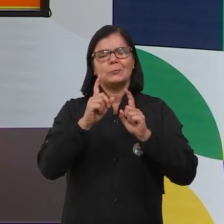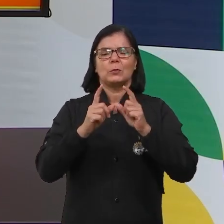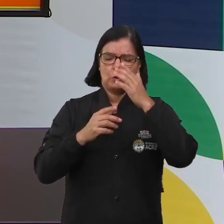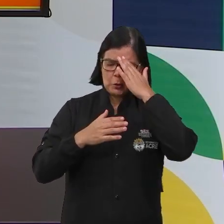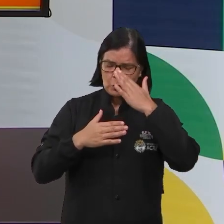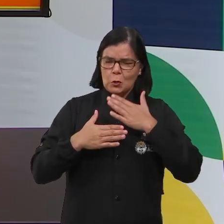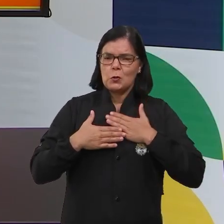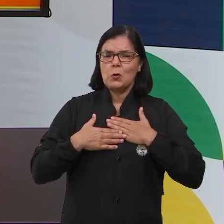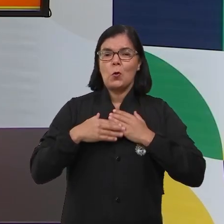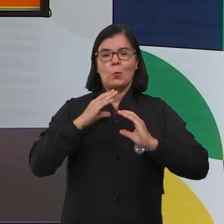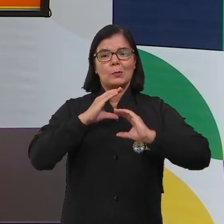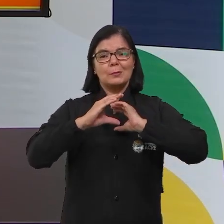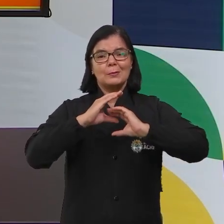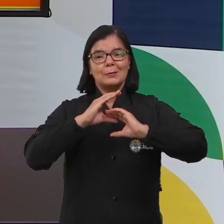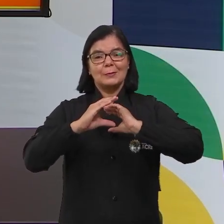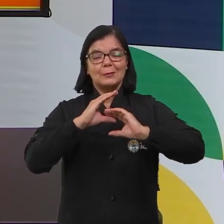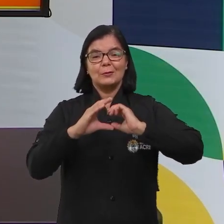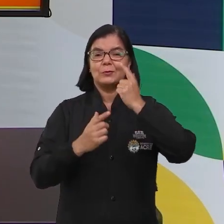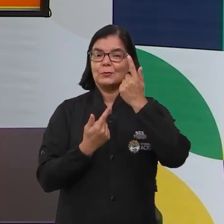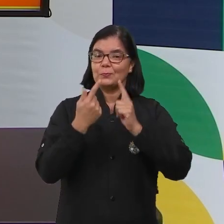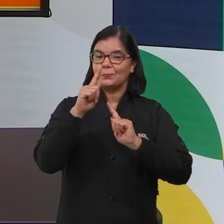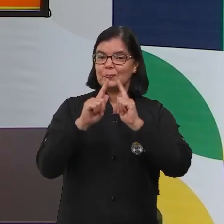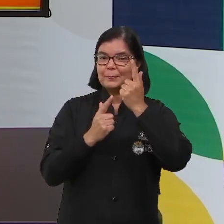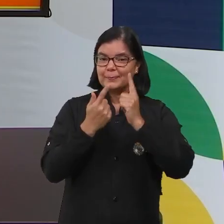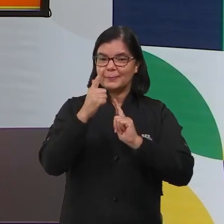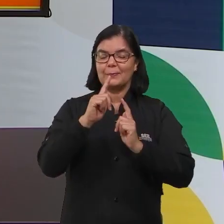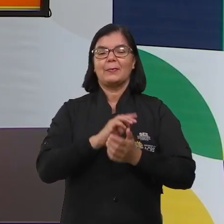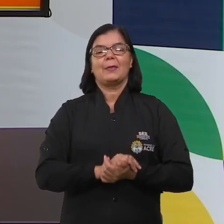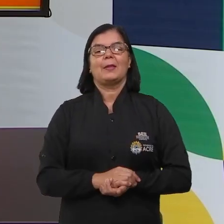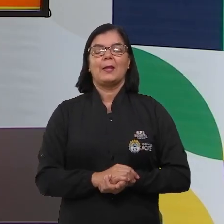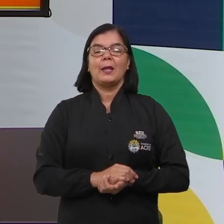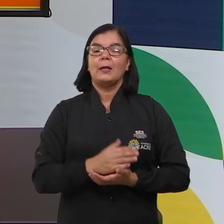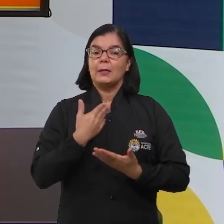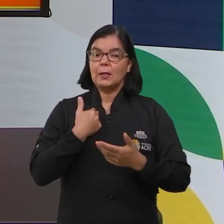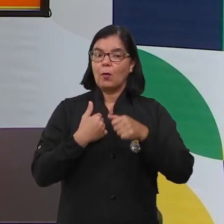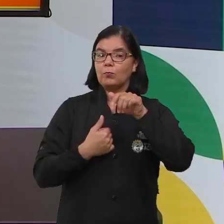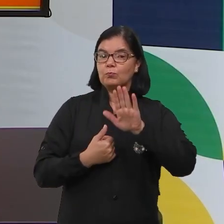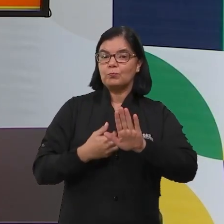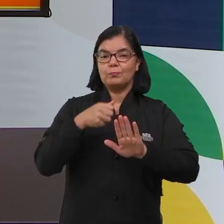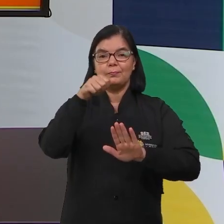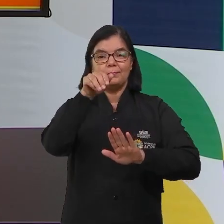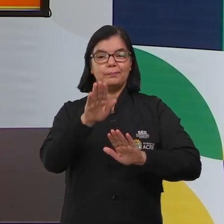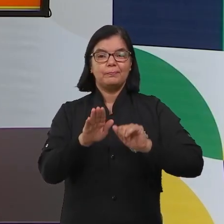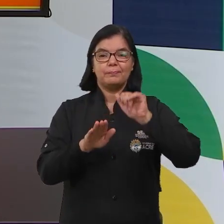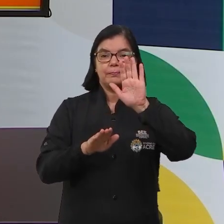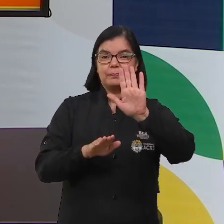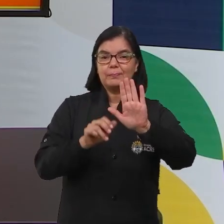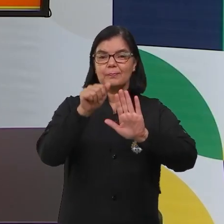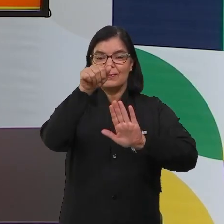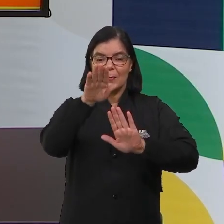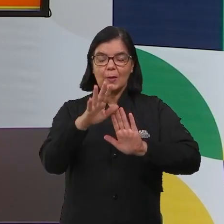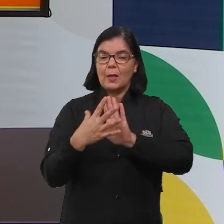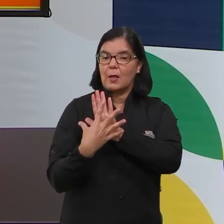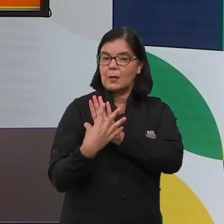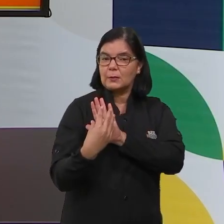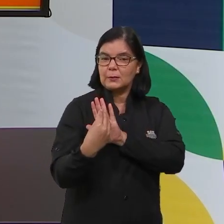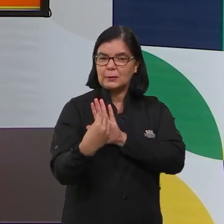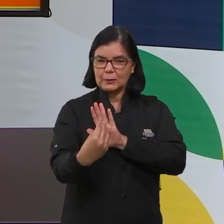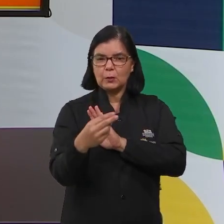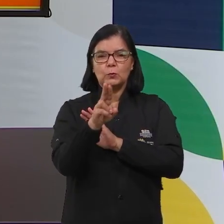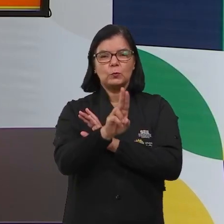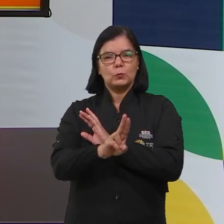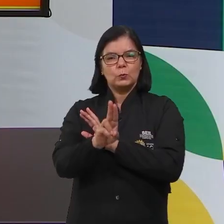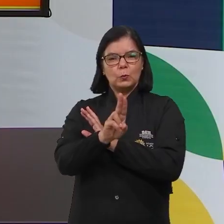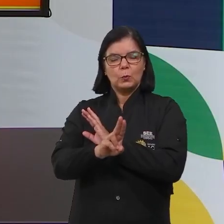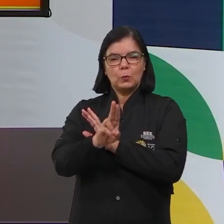se comunicava através de gestos. Então, a mímica, essa imitação, essa